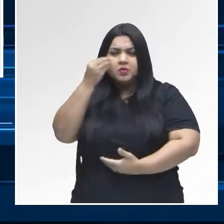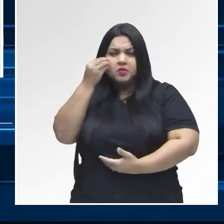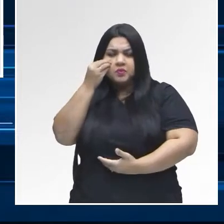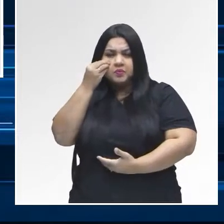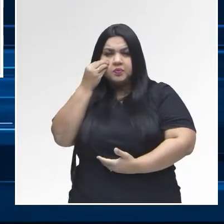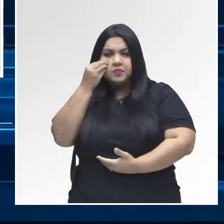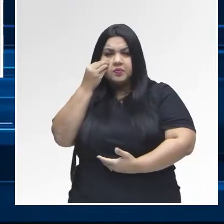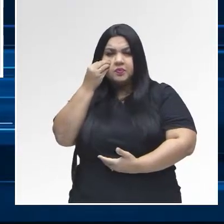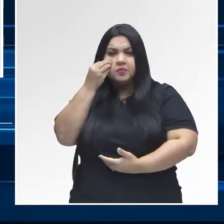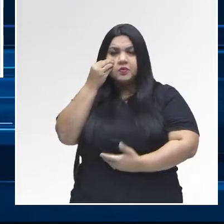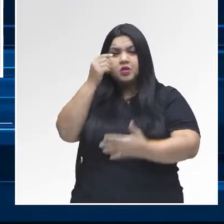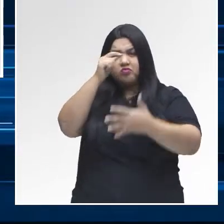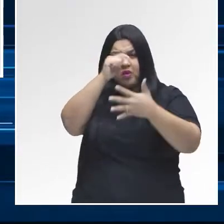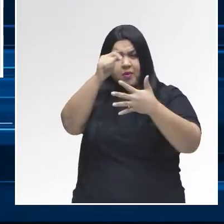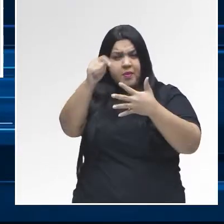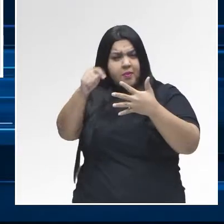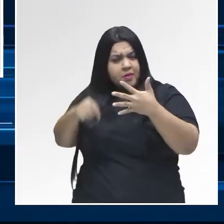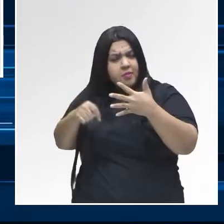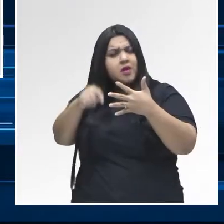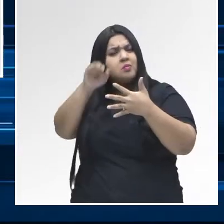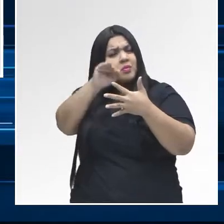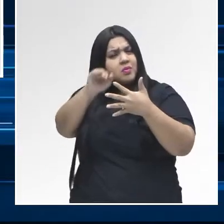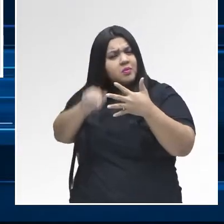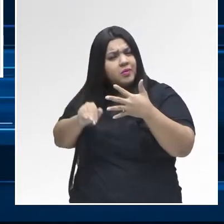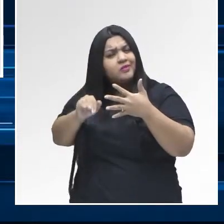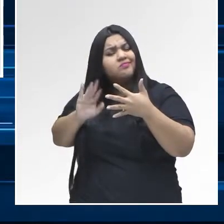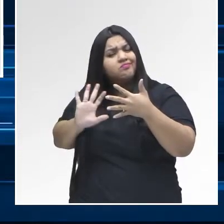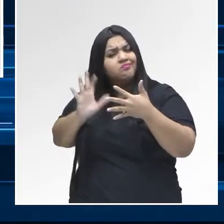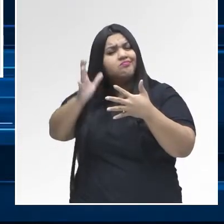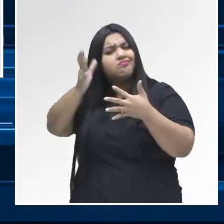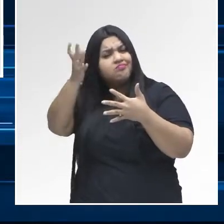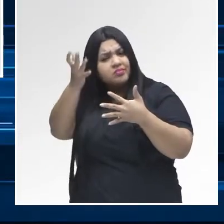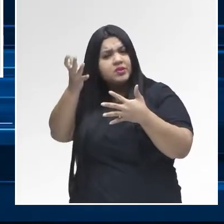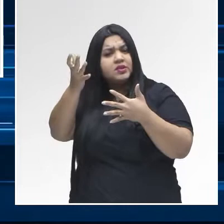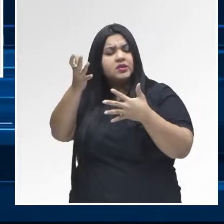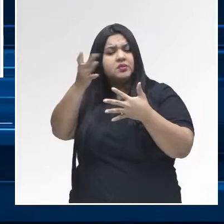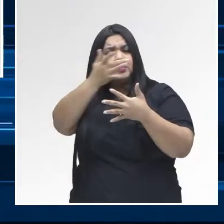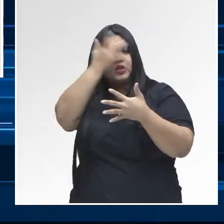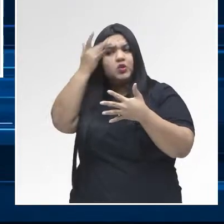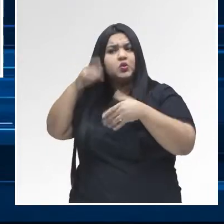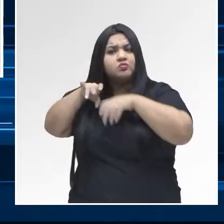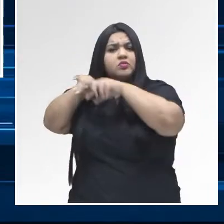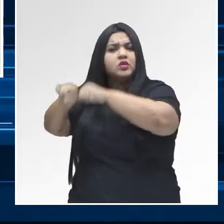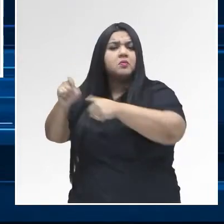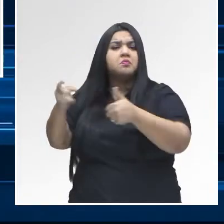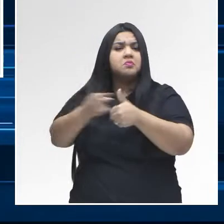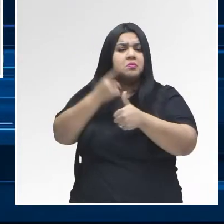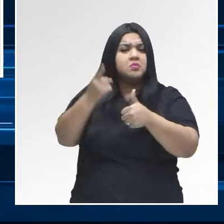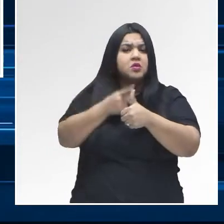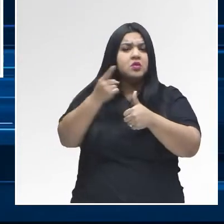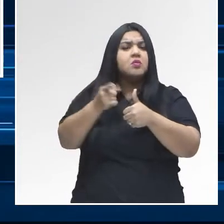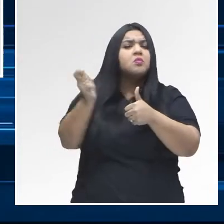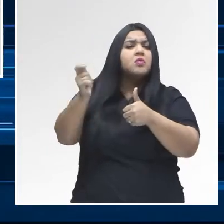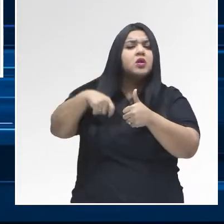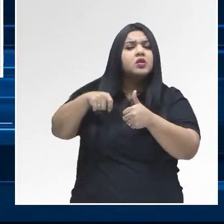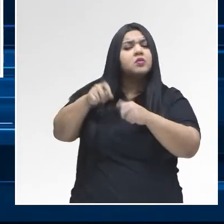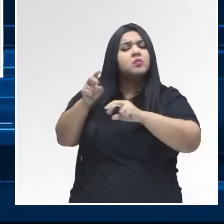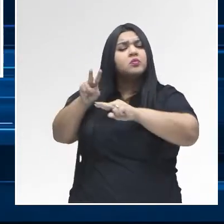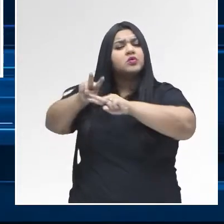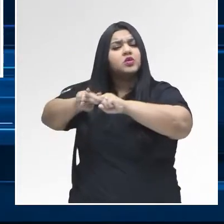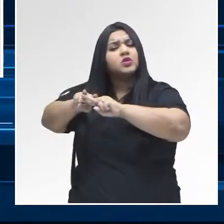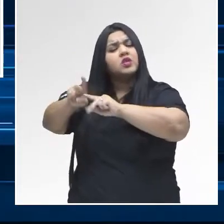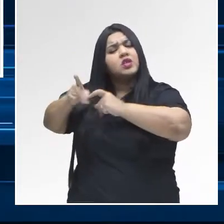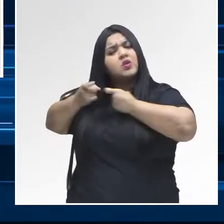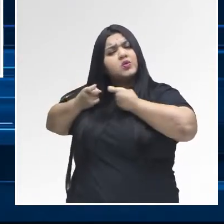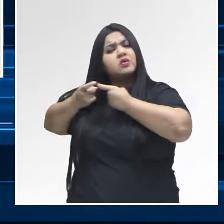aqui, uma lista de situações que acabavam por tornar pessoas escravas. A primeira delas, poderiam ser prisioneiros de guerra. Como